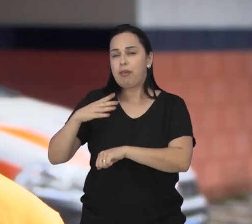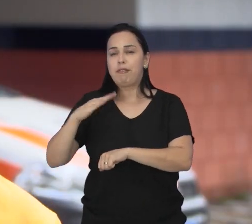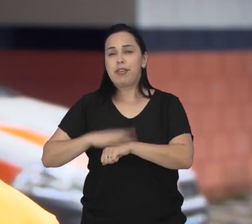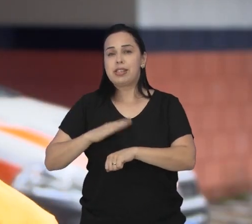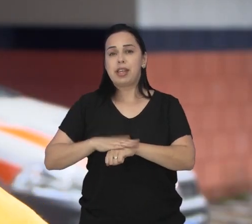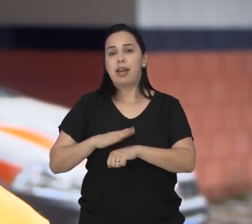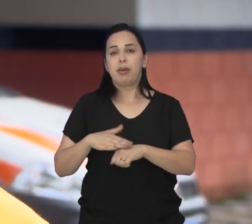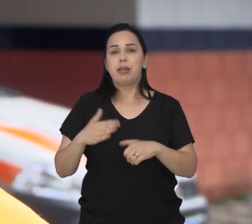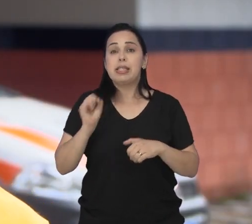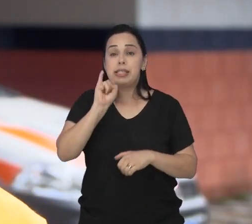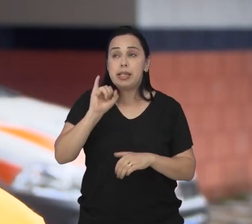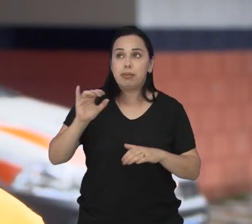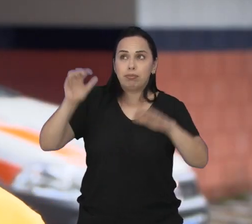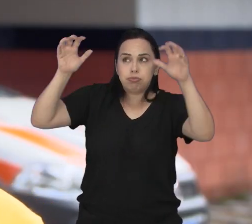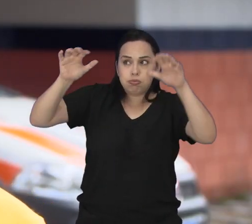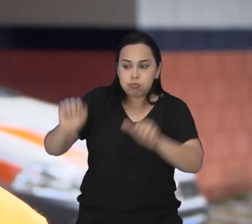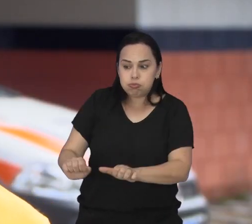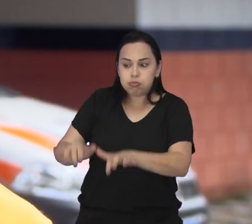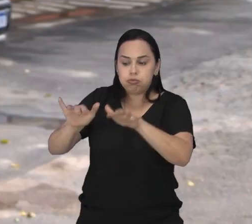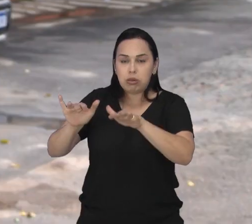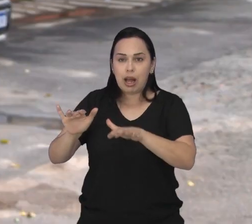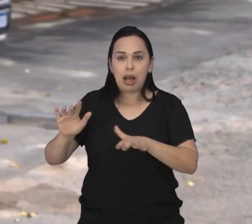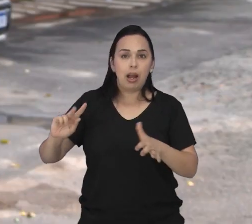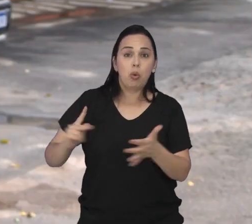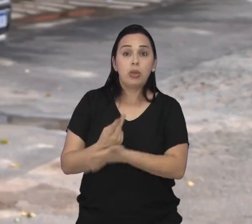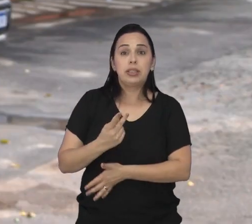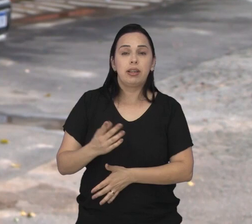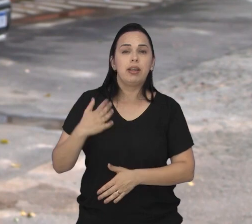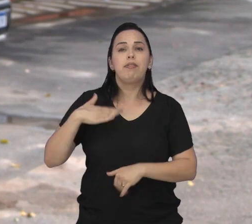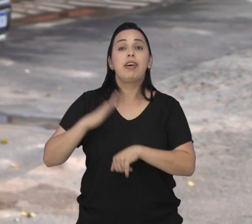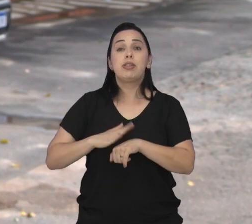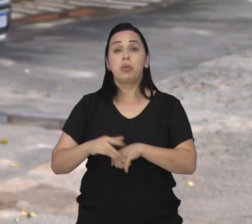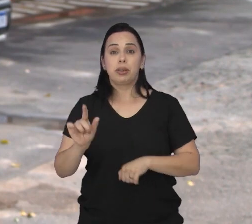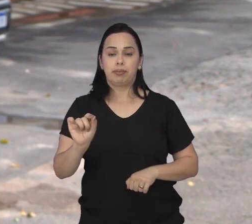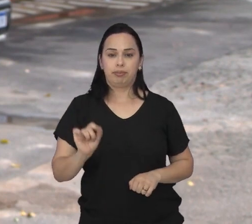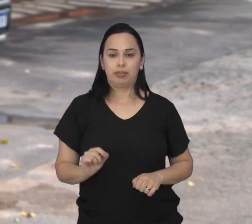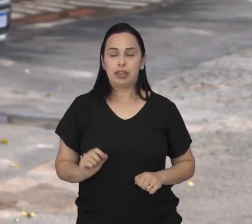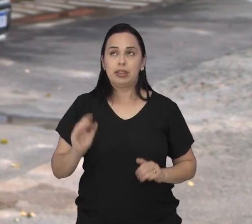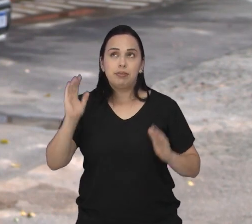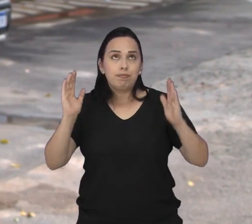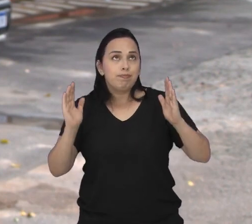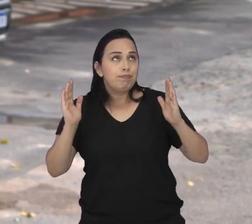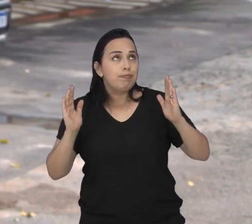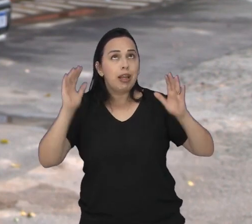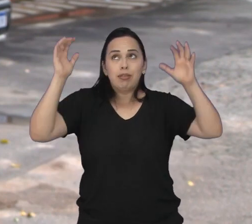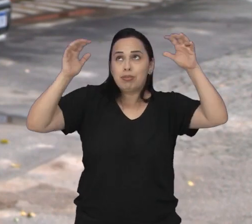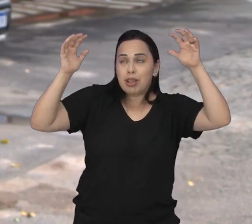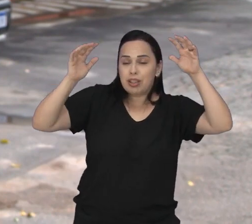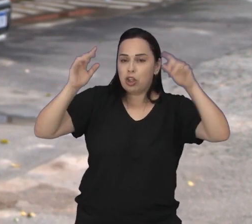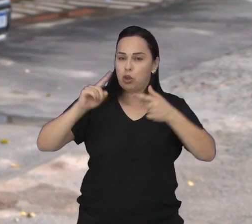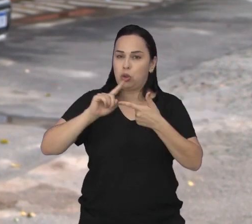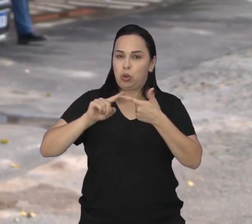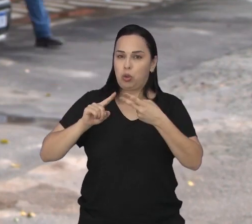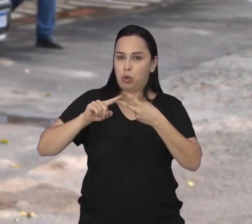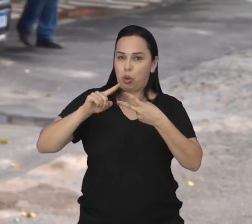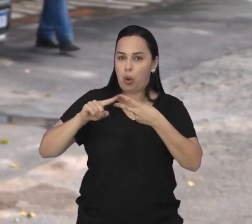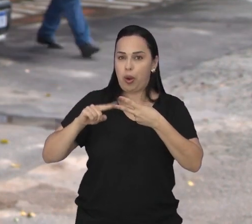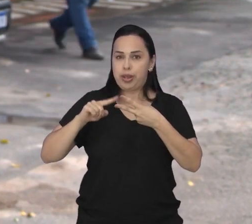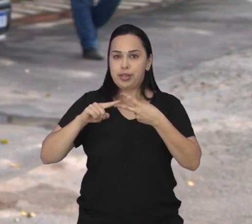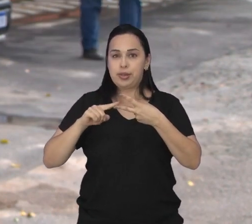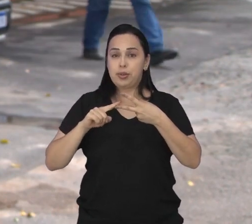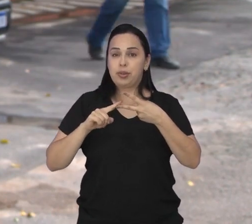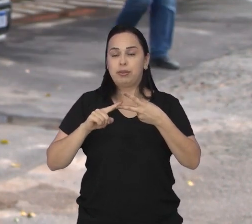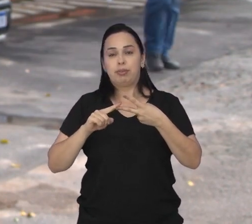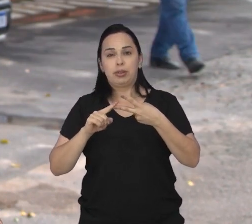dicas do que fazer em casos de alagamento. Sempre que tiver uma previsão de chuva na região, tomar os cuidados, em 2 sentidos,